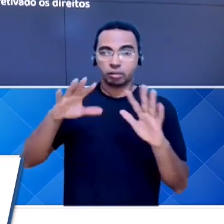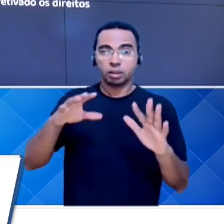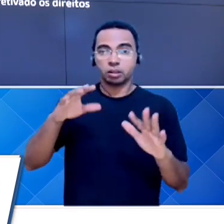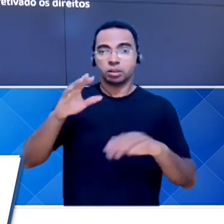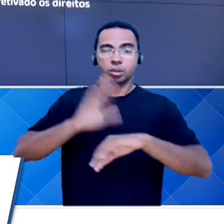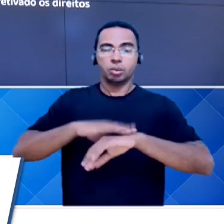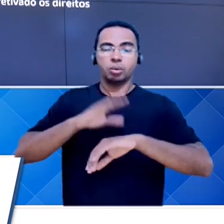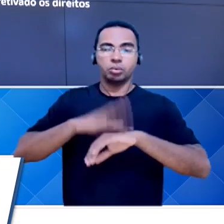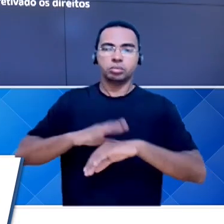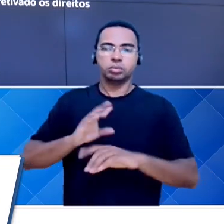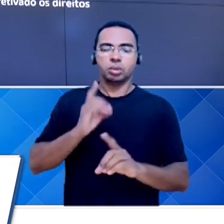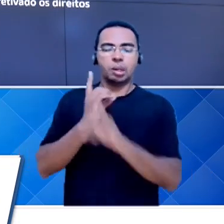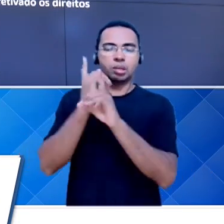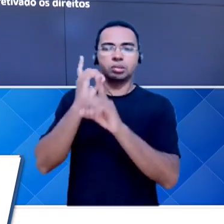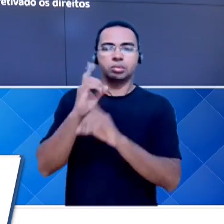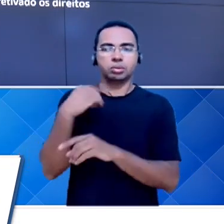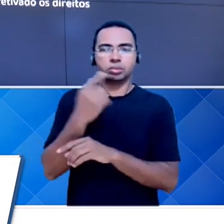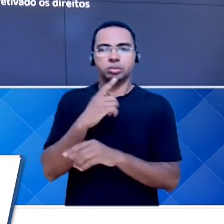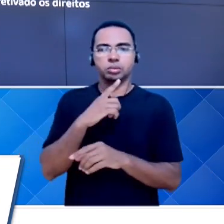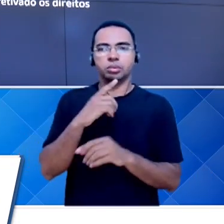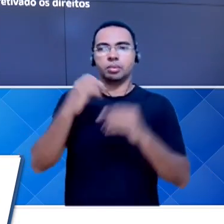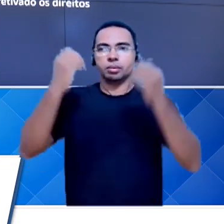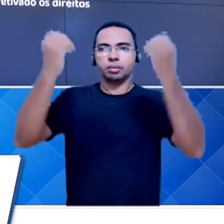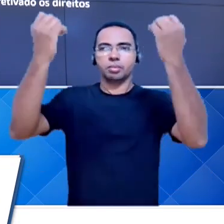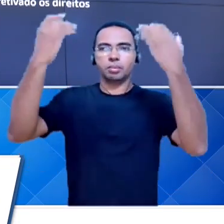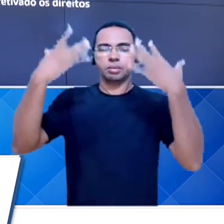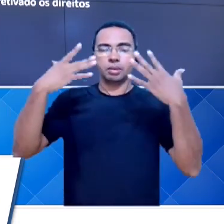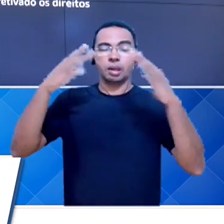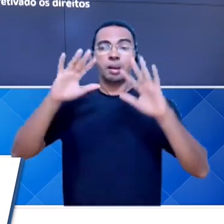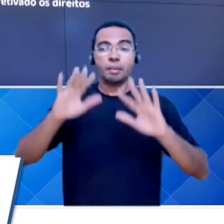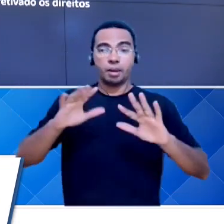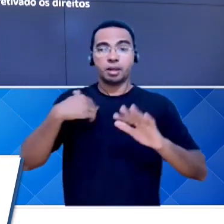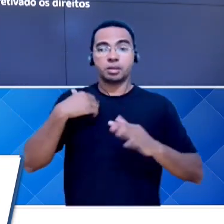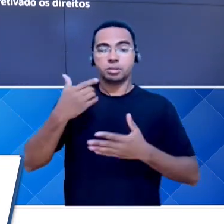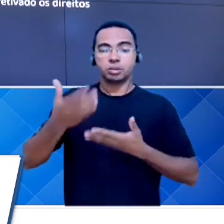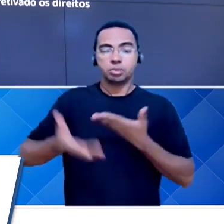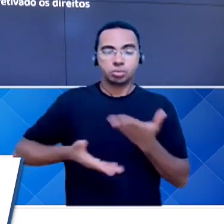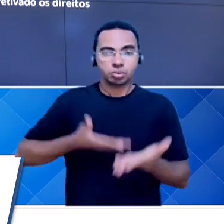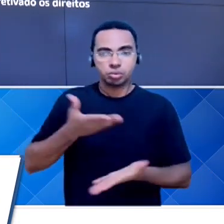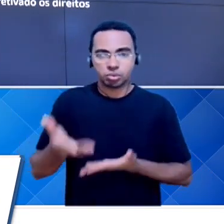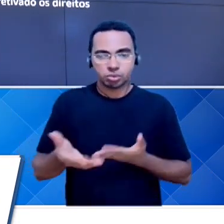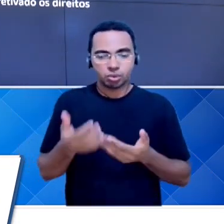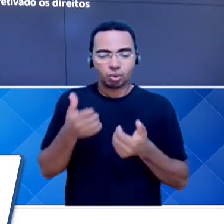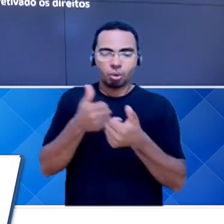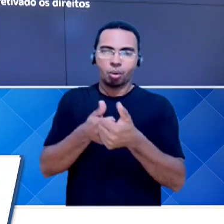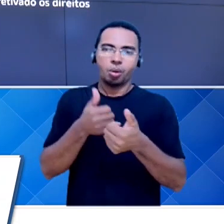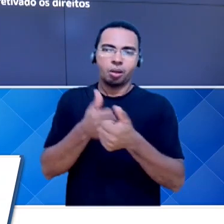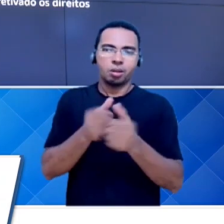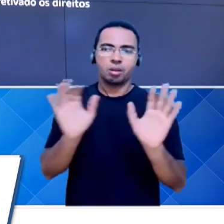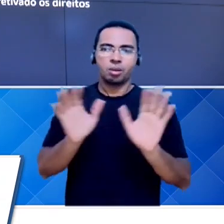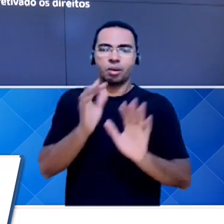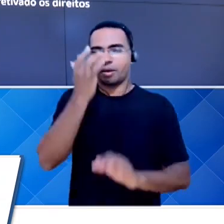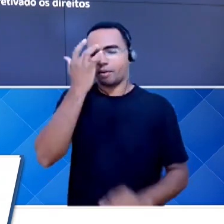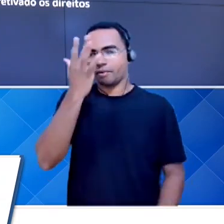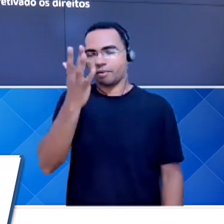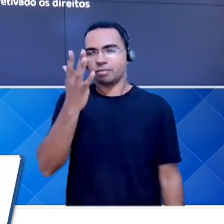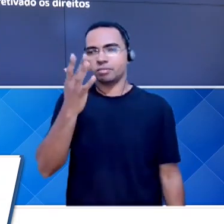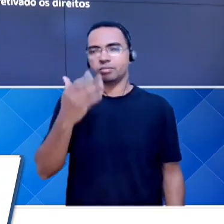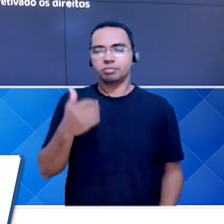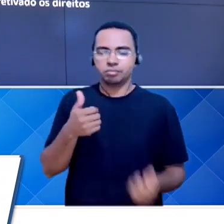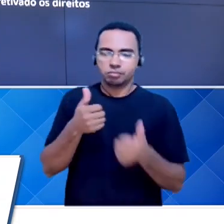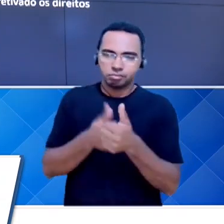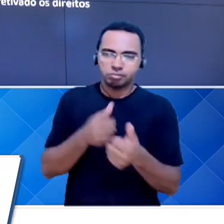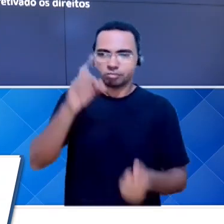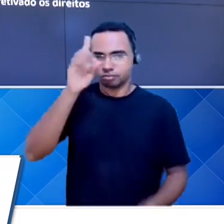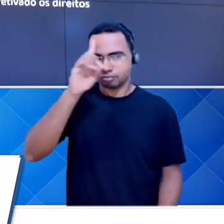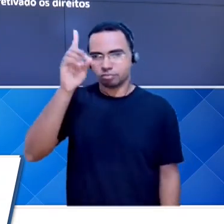tempo, a gente recebe uma bênção, mas que o tratamento e o acompanhamento não é fácil, é um acompanhamento diário,